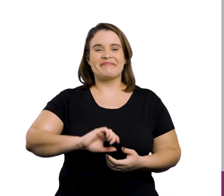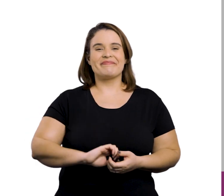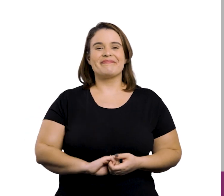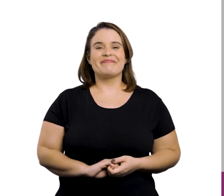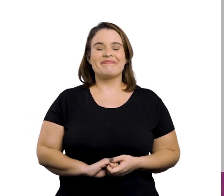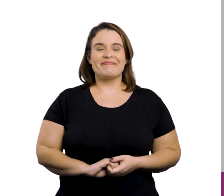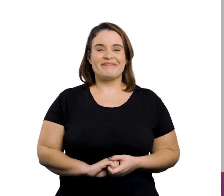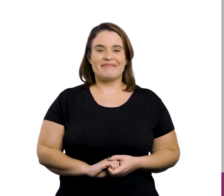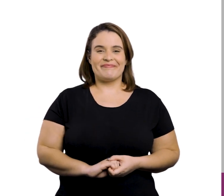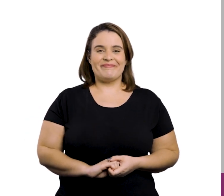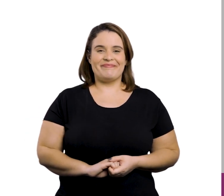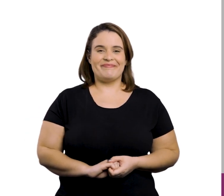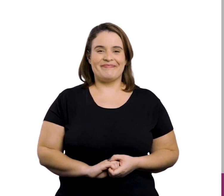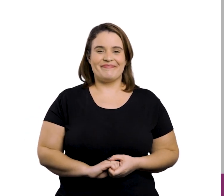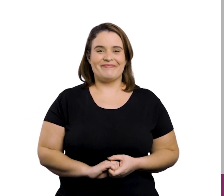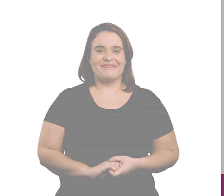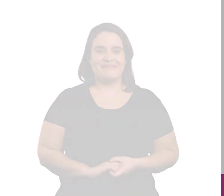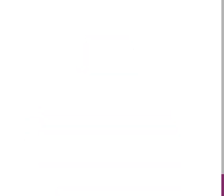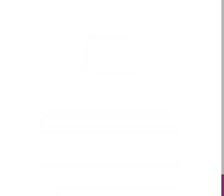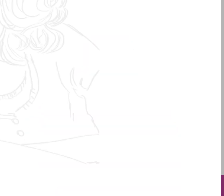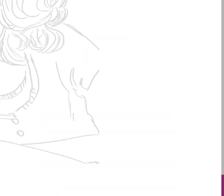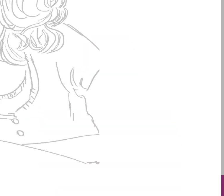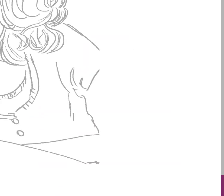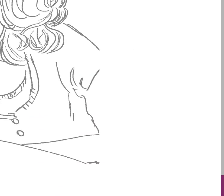páginas sirvam para esse propósito.